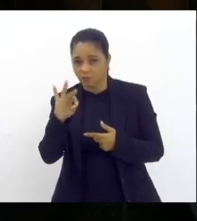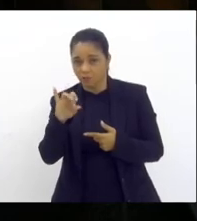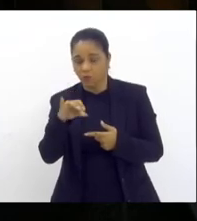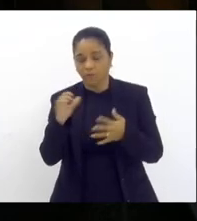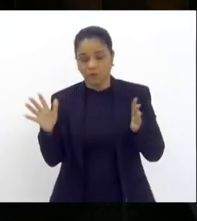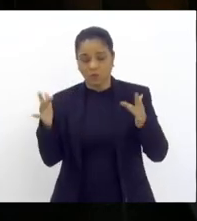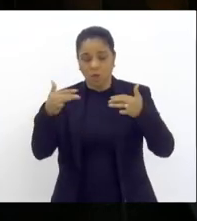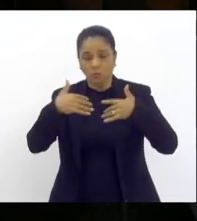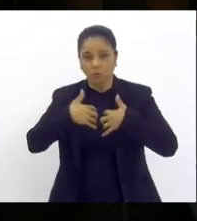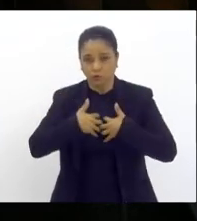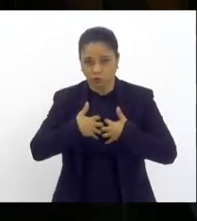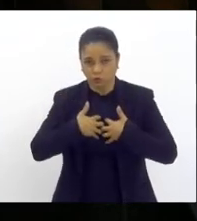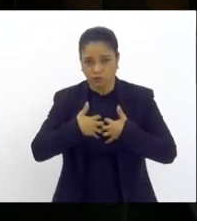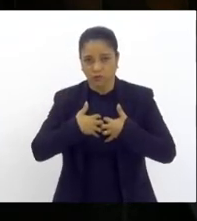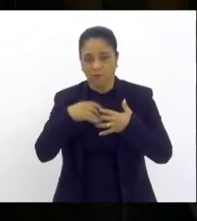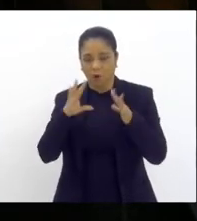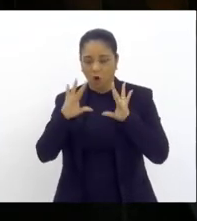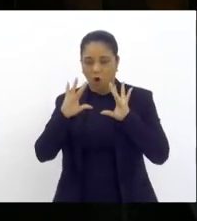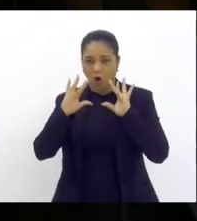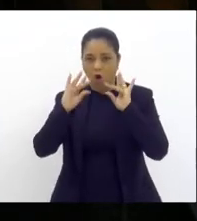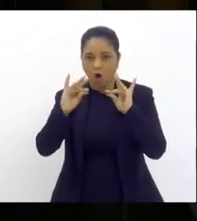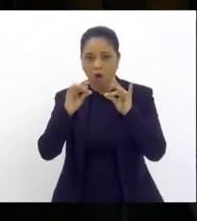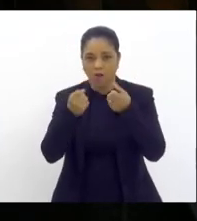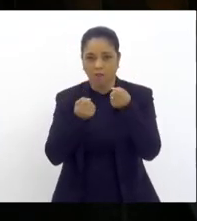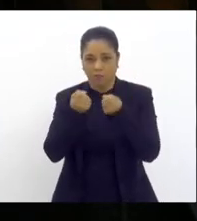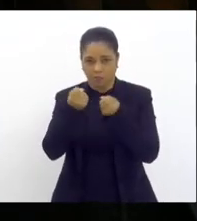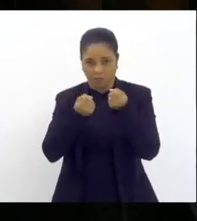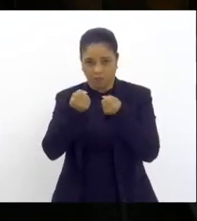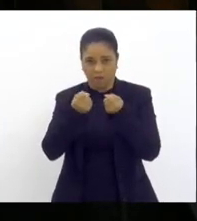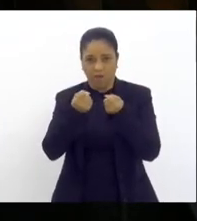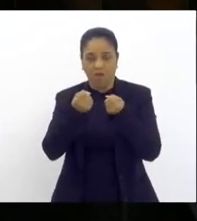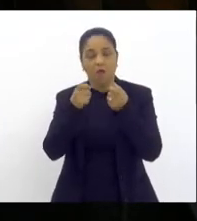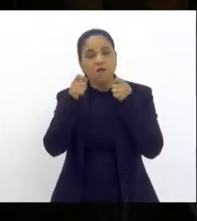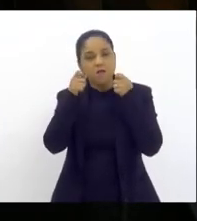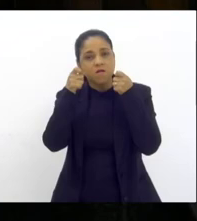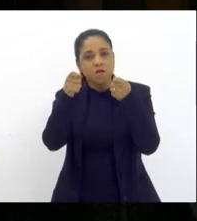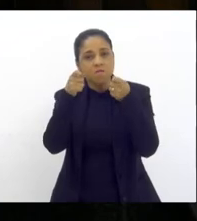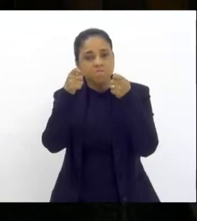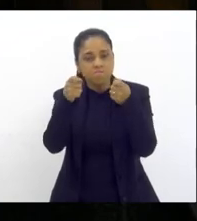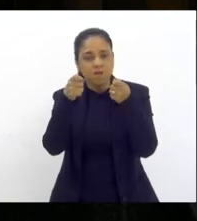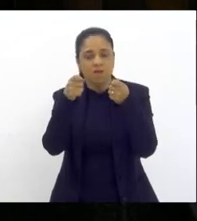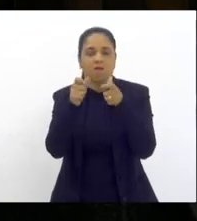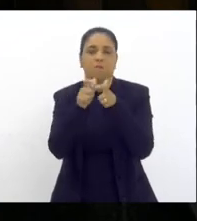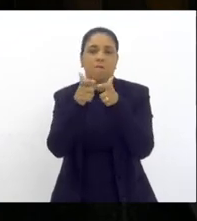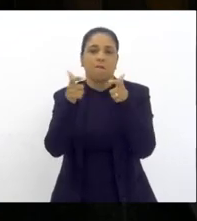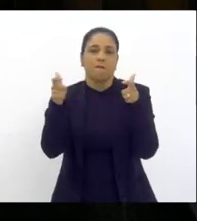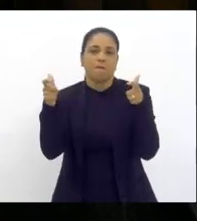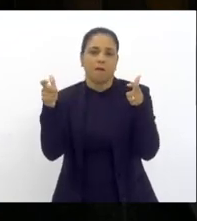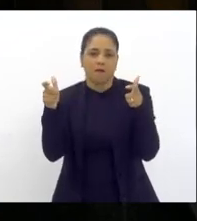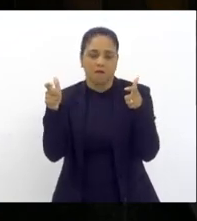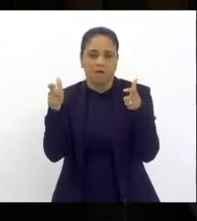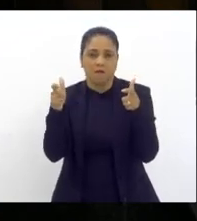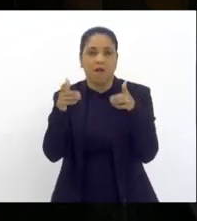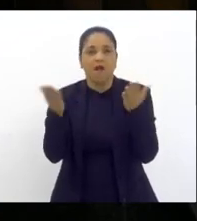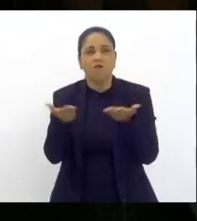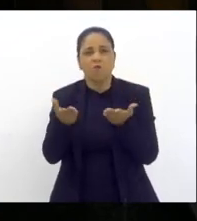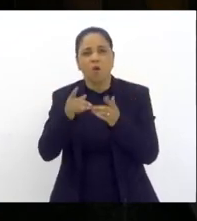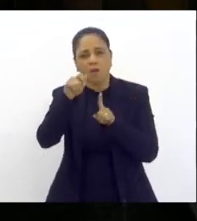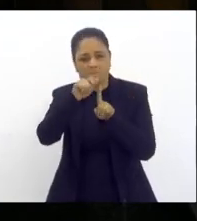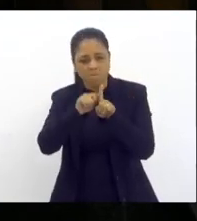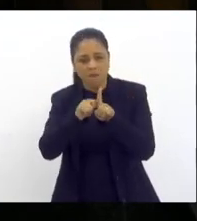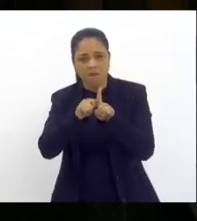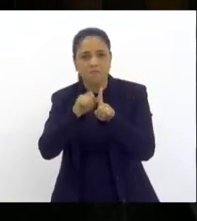autista. Então, e também ampliar campanhas de conscientização. Nós estamos prestes, presidente, a entrar agora no mês